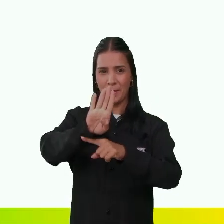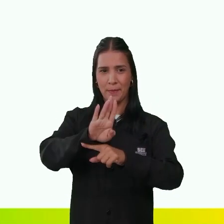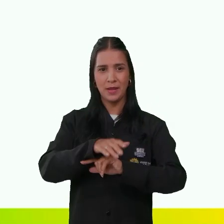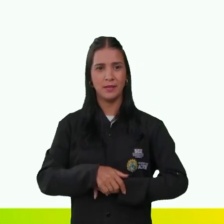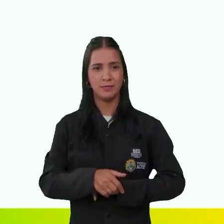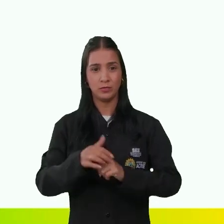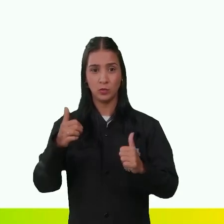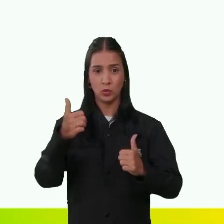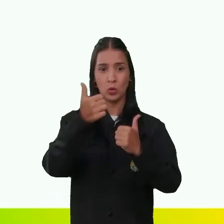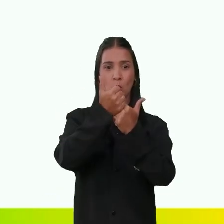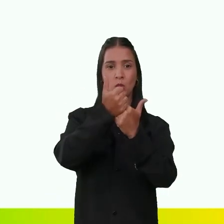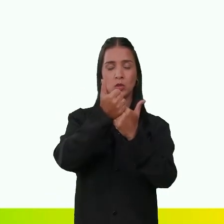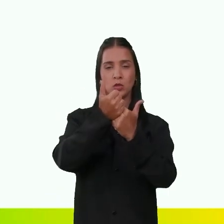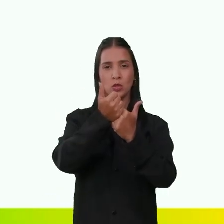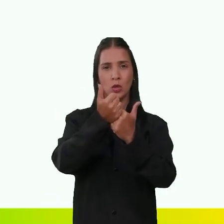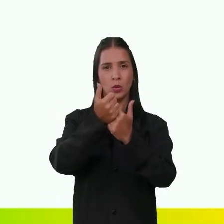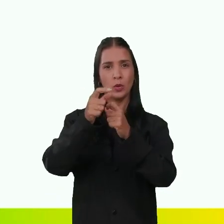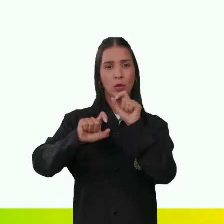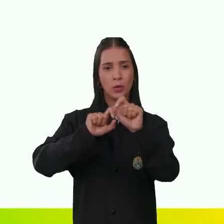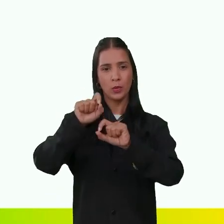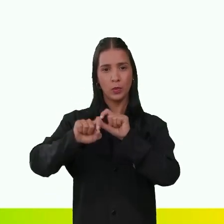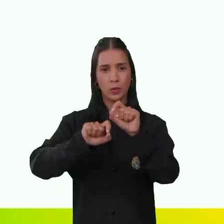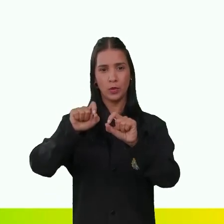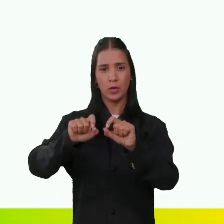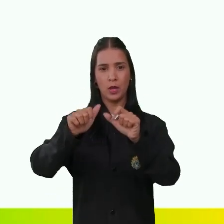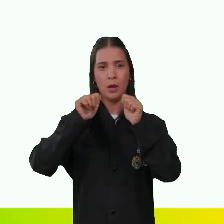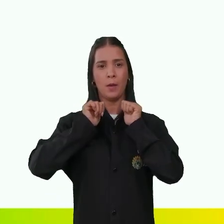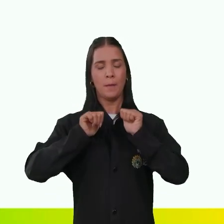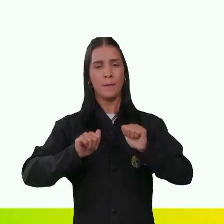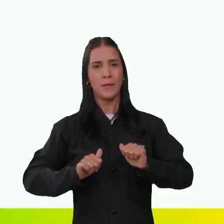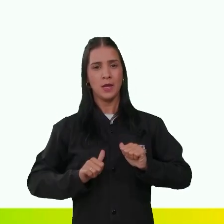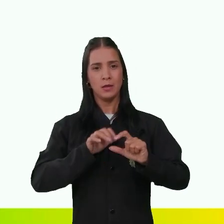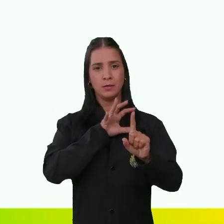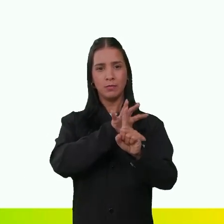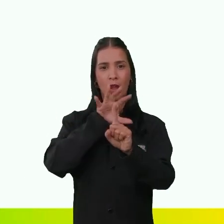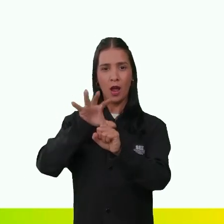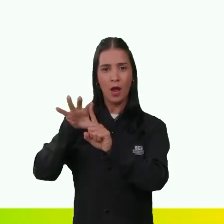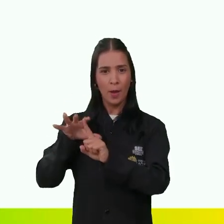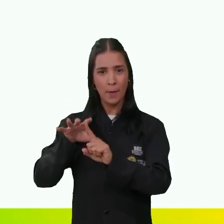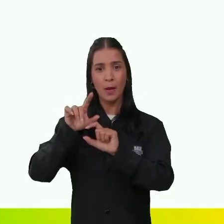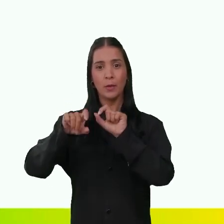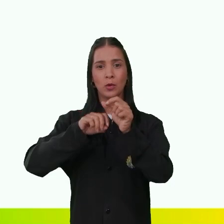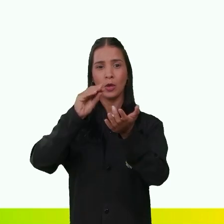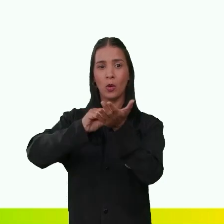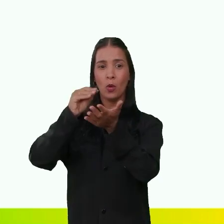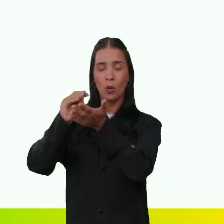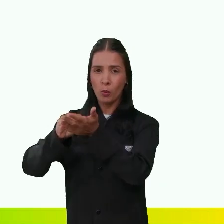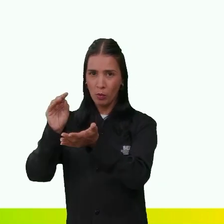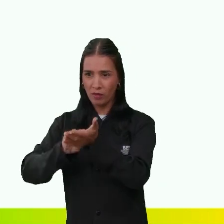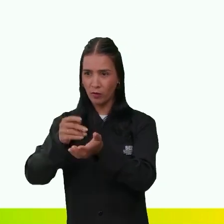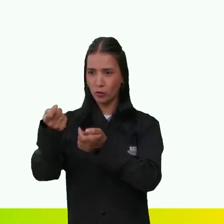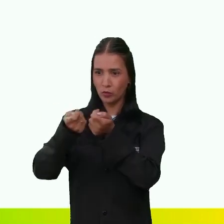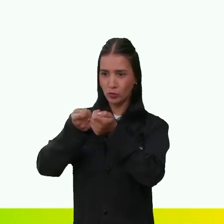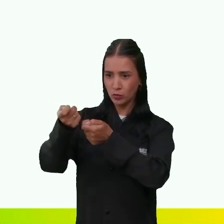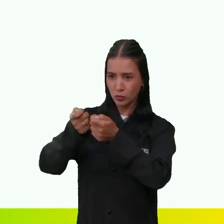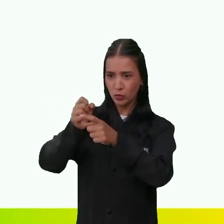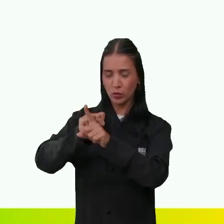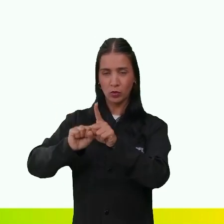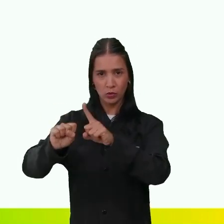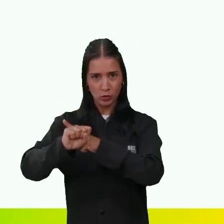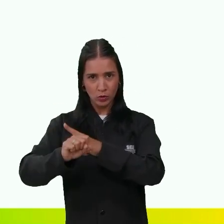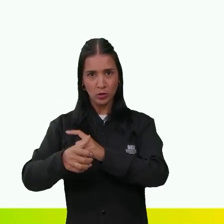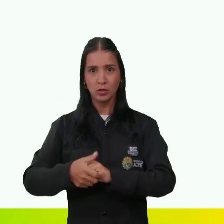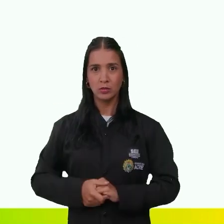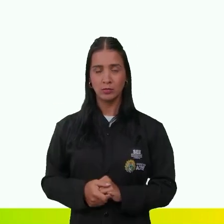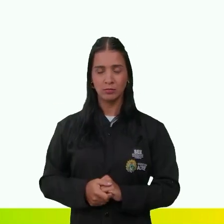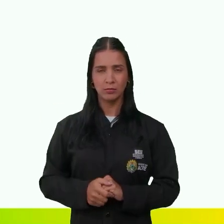poder disciplinar por uma ausência total de mecanismo de controle social? Bom, será